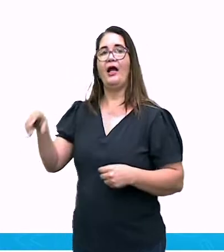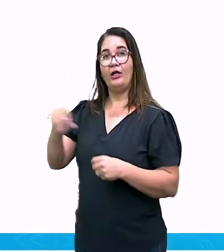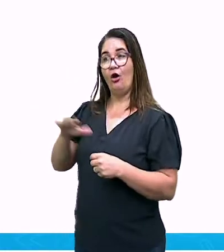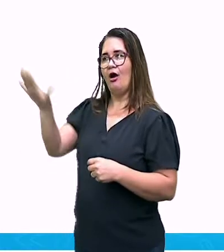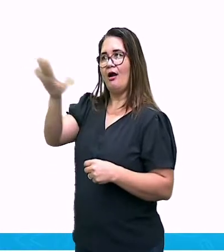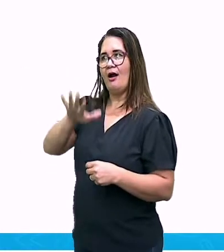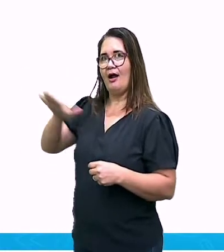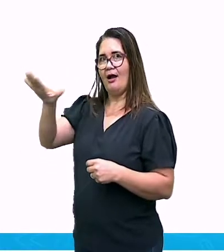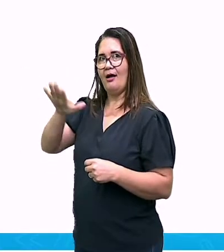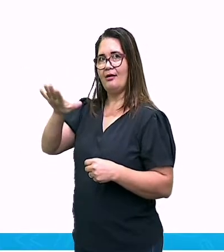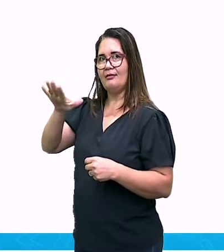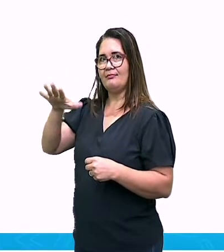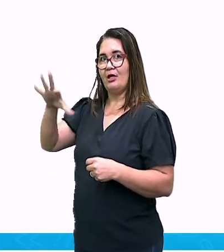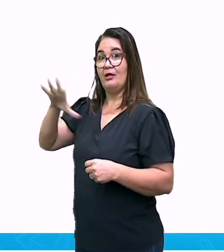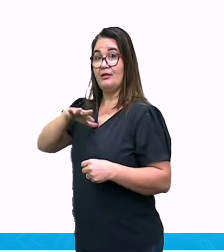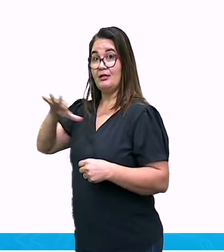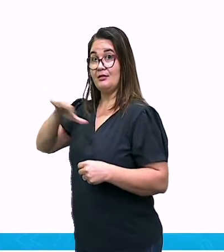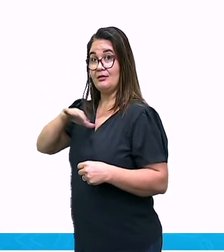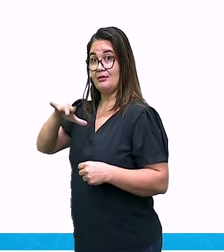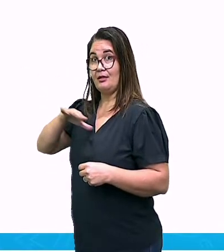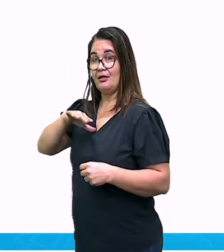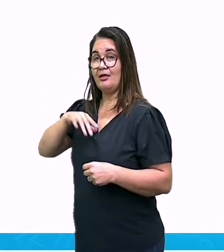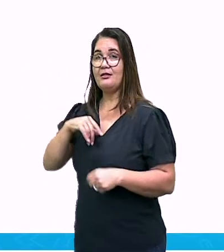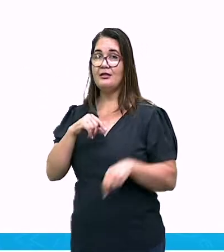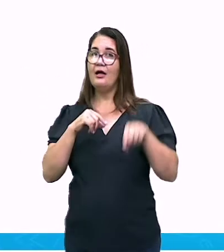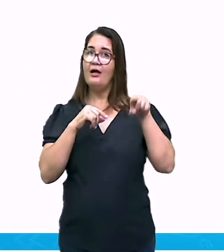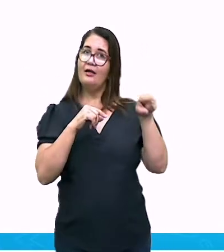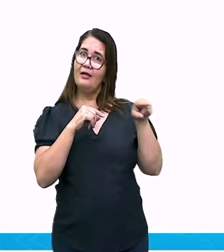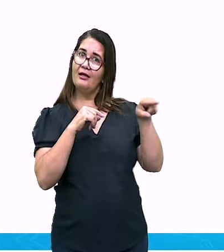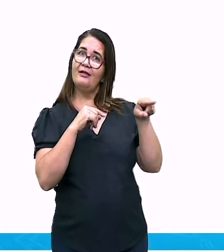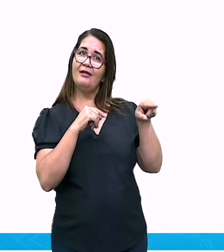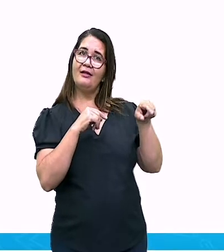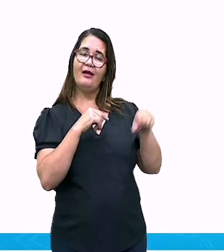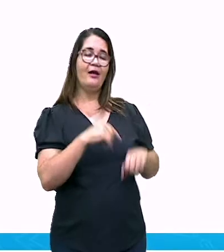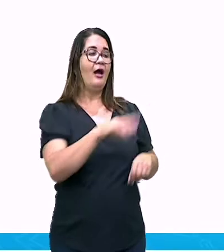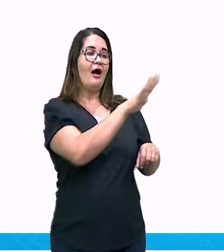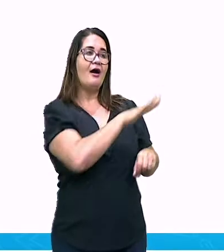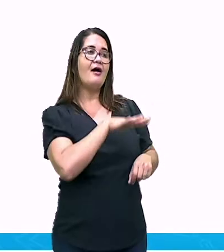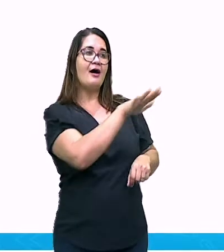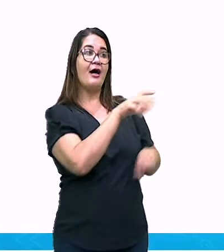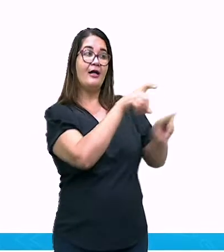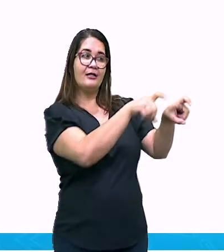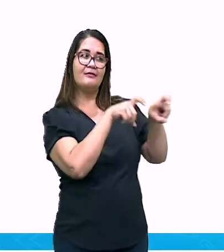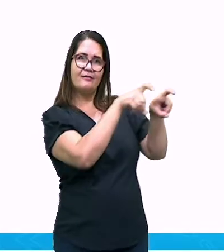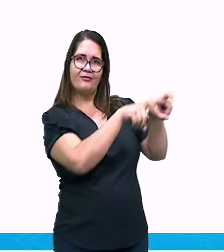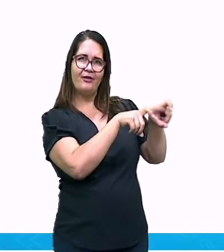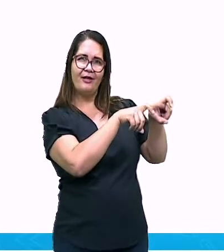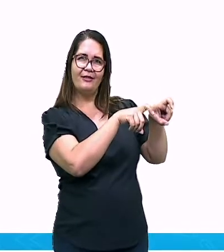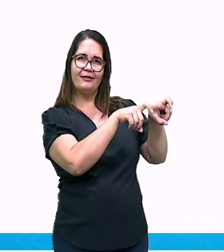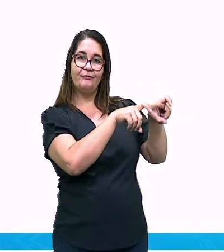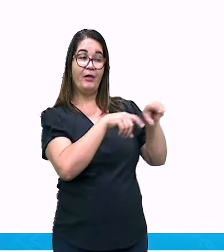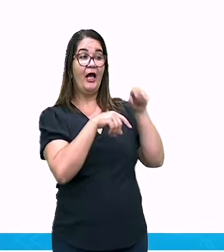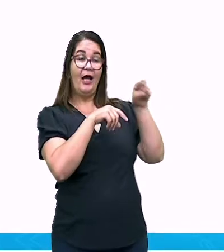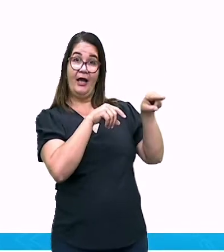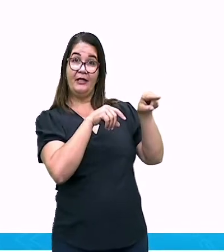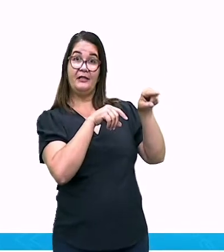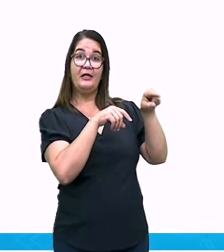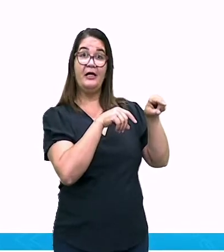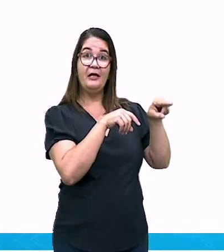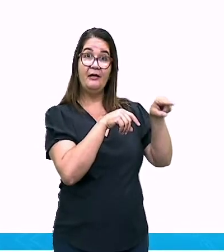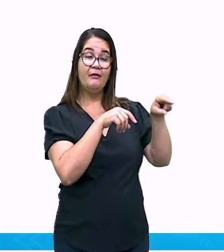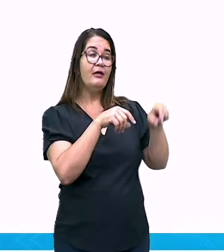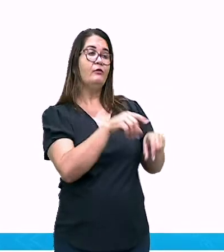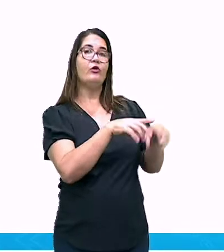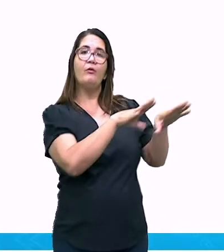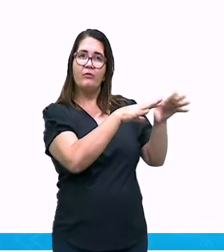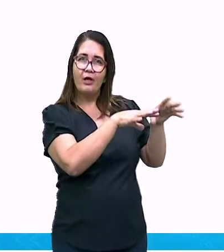área rural. A área urbana constitui a cidade. A área rural é